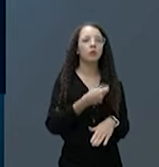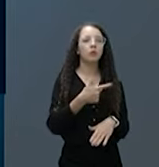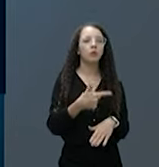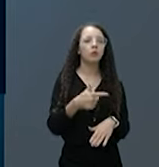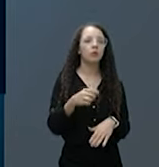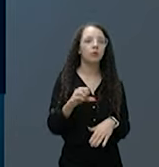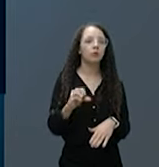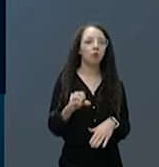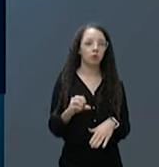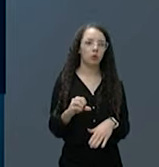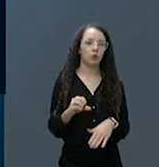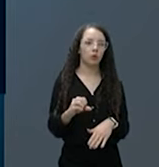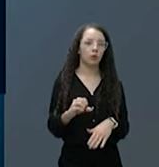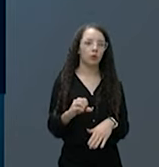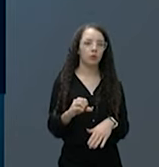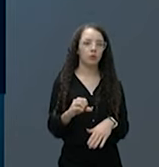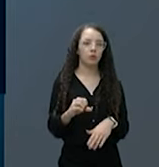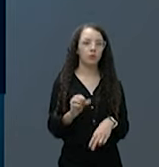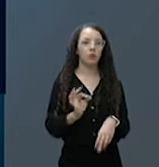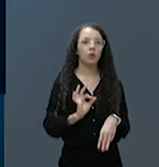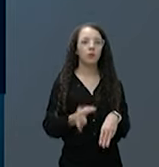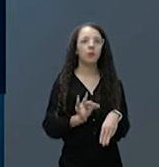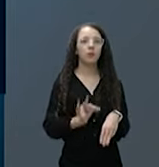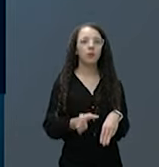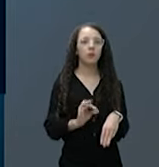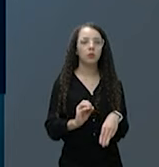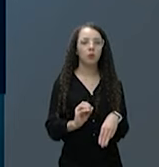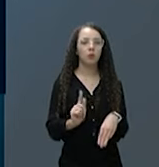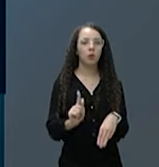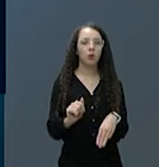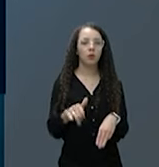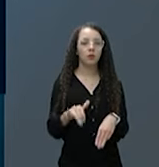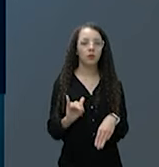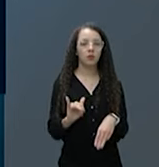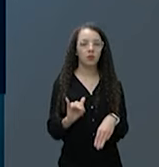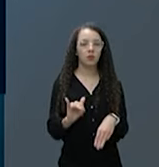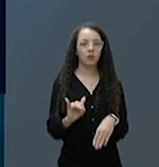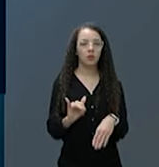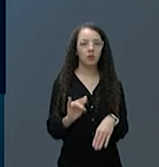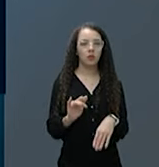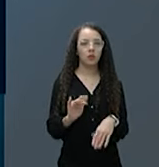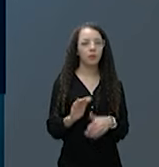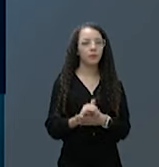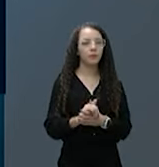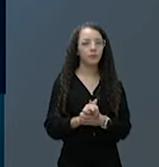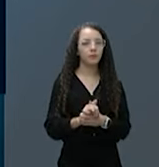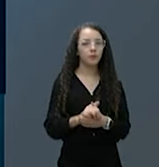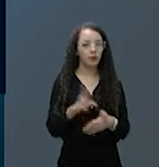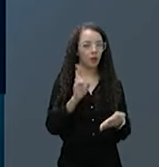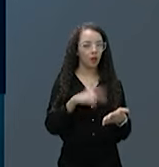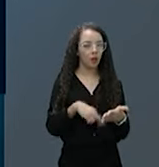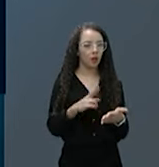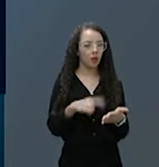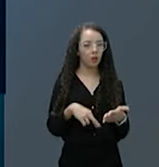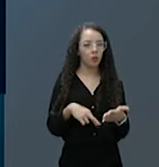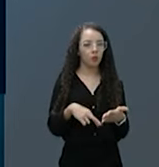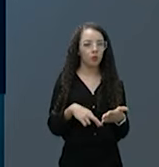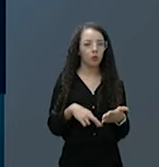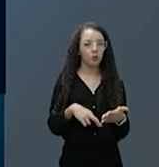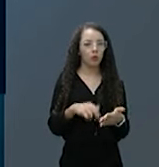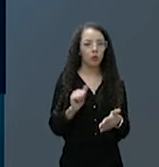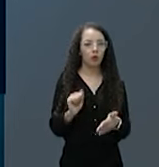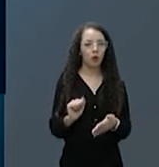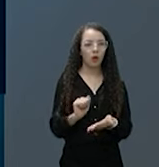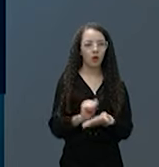é ministro Og Fernandes, o relator, que é o agravo